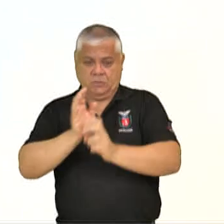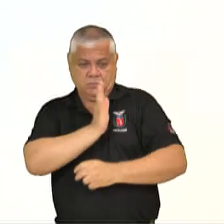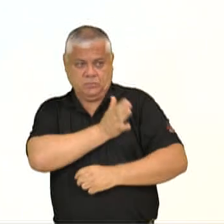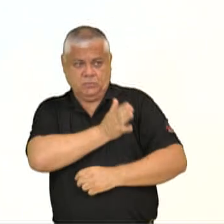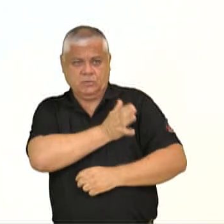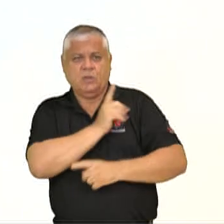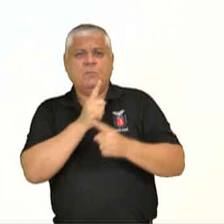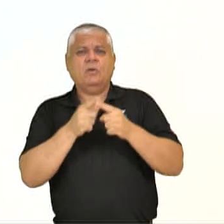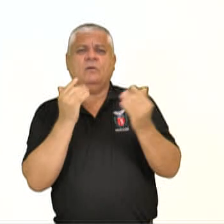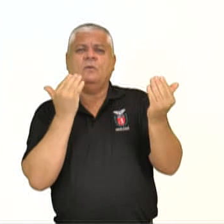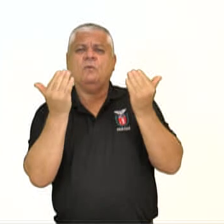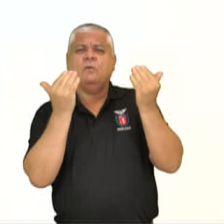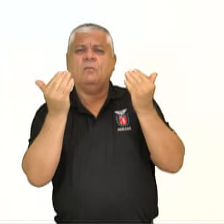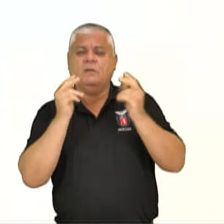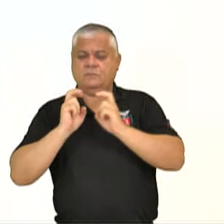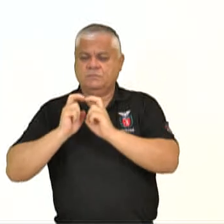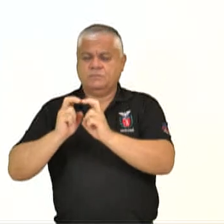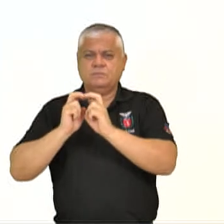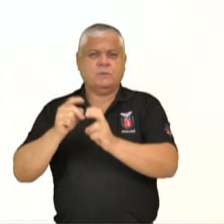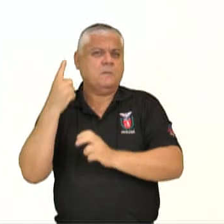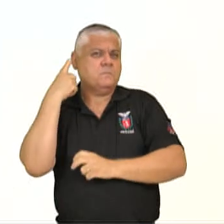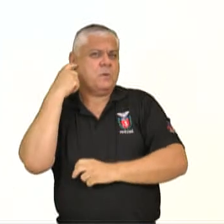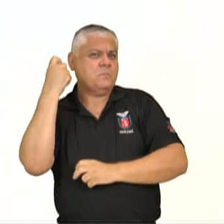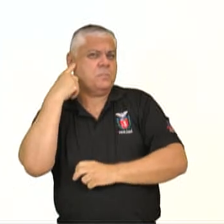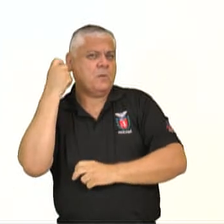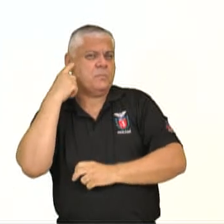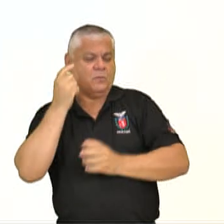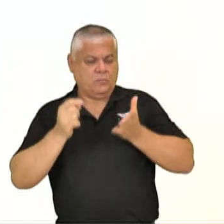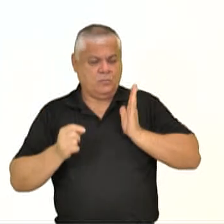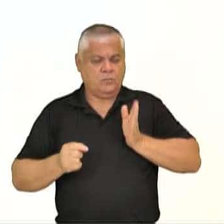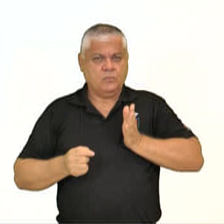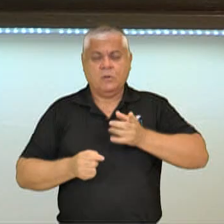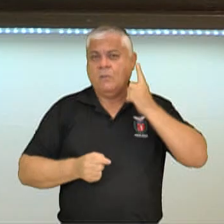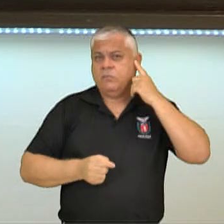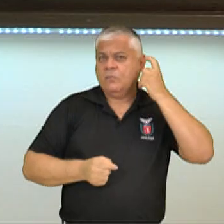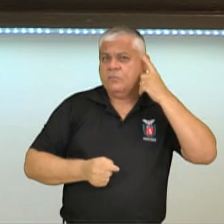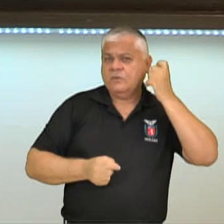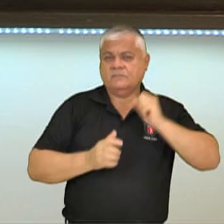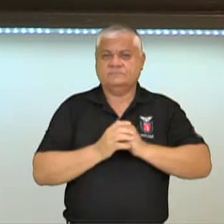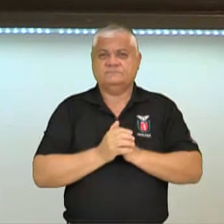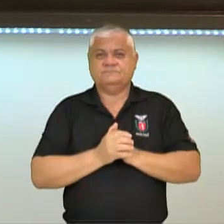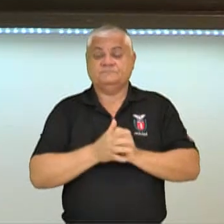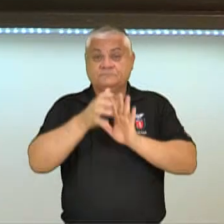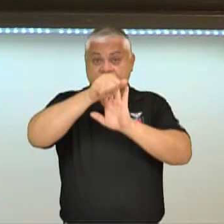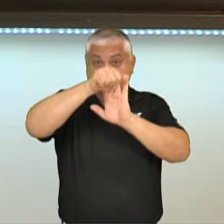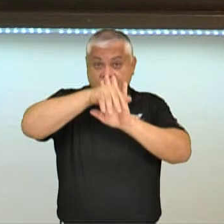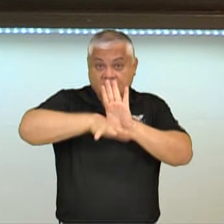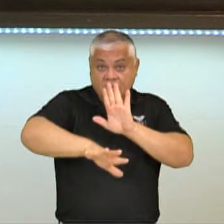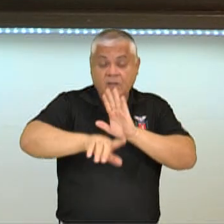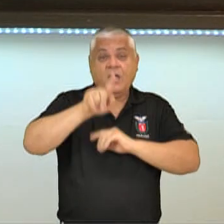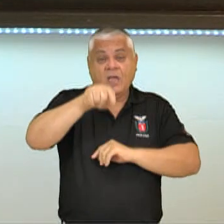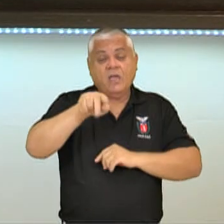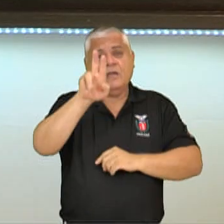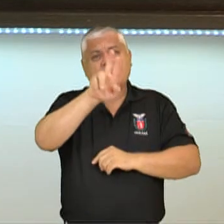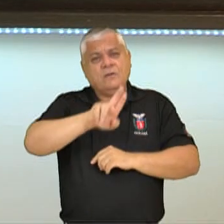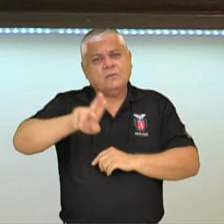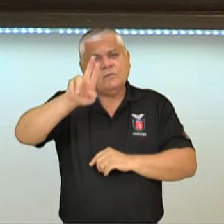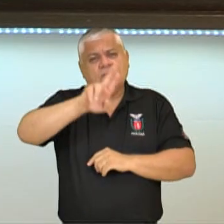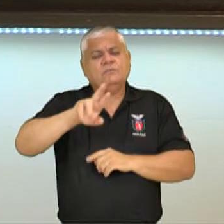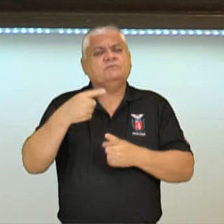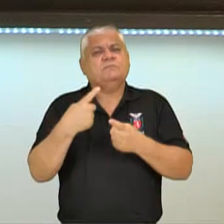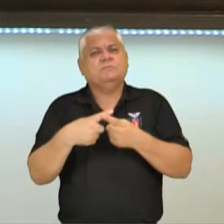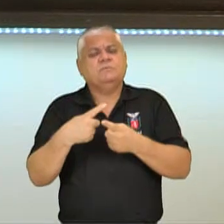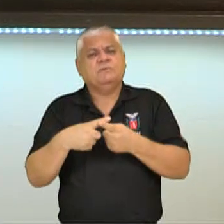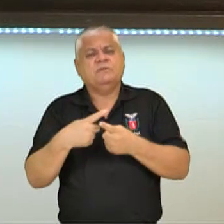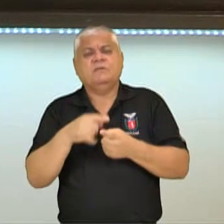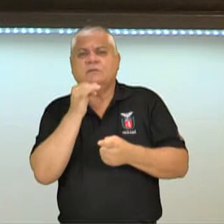comboio, provavelmente pela proximidade sonora. As figuras de linguagem são recursos expressivos